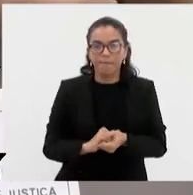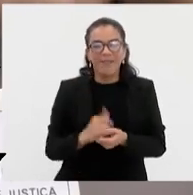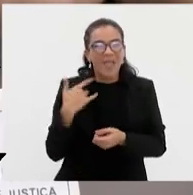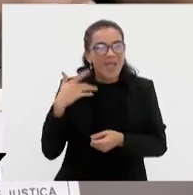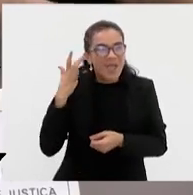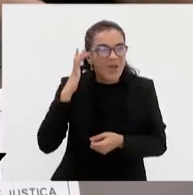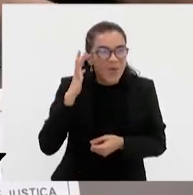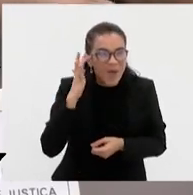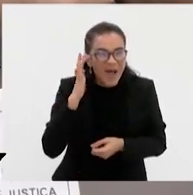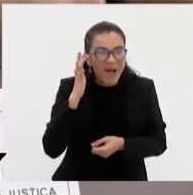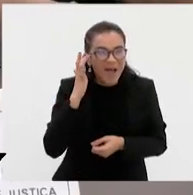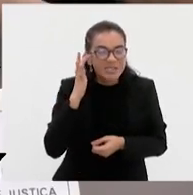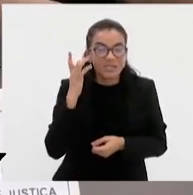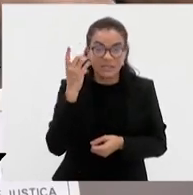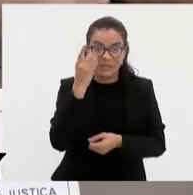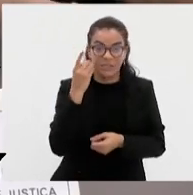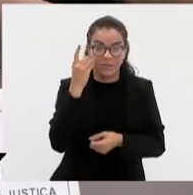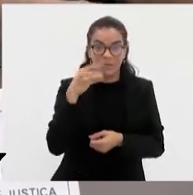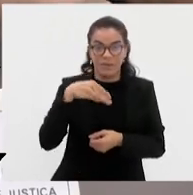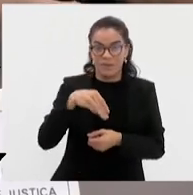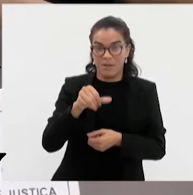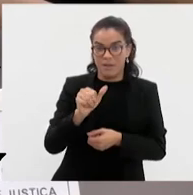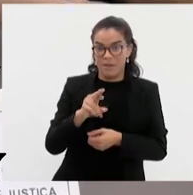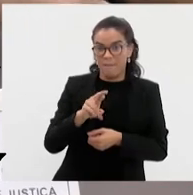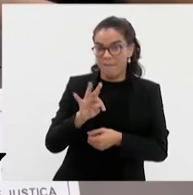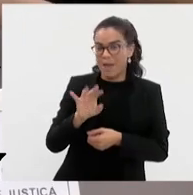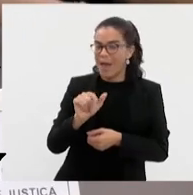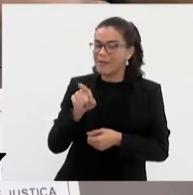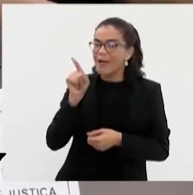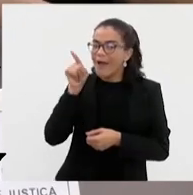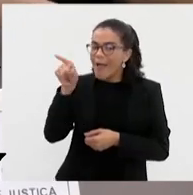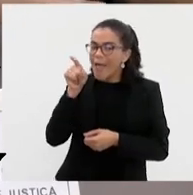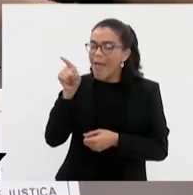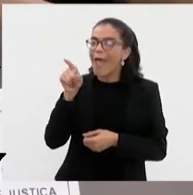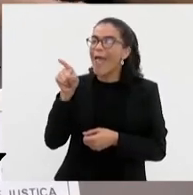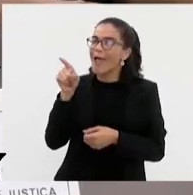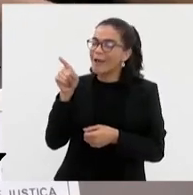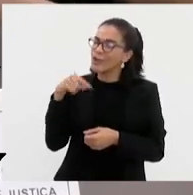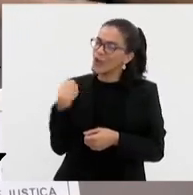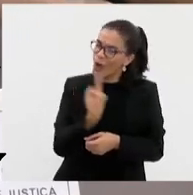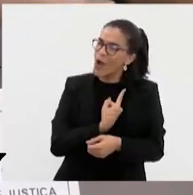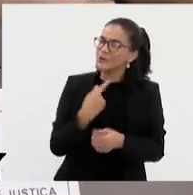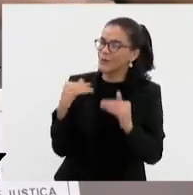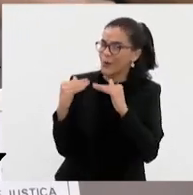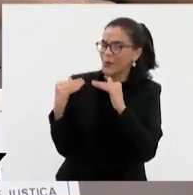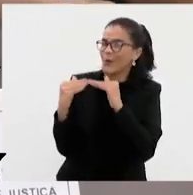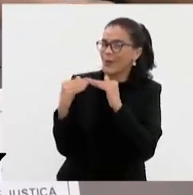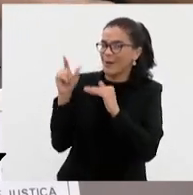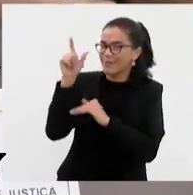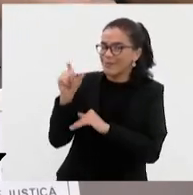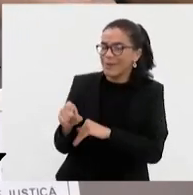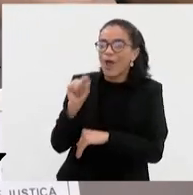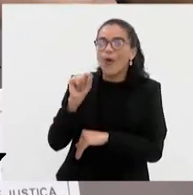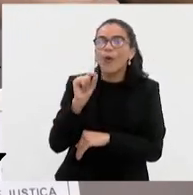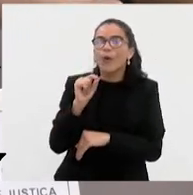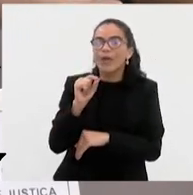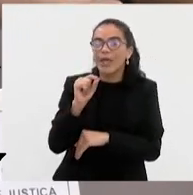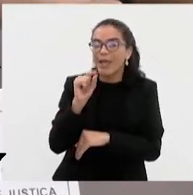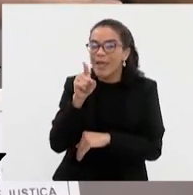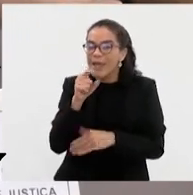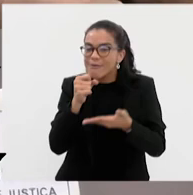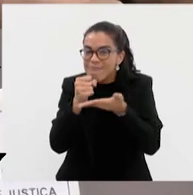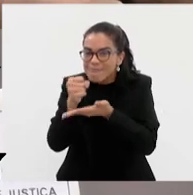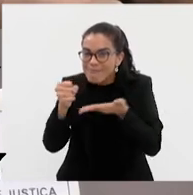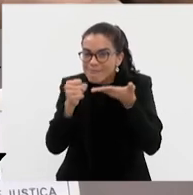eu acho que a deputada Marta, ela se atém a uma coisa que todos nós concordamos, deputada Célia, que é o princípio de trabalho